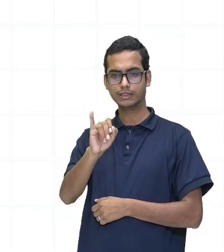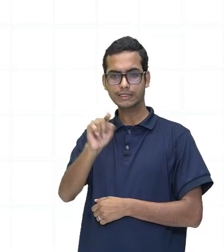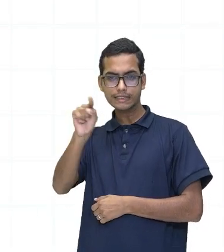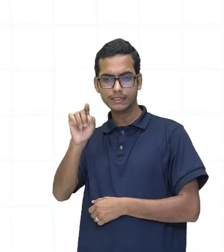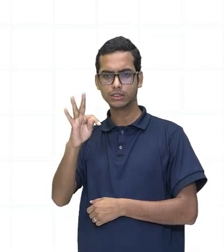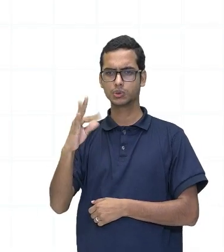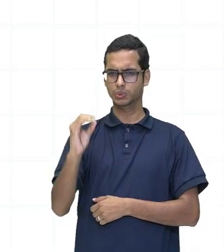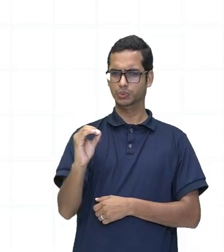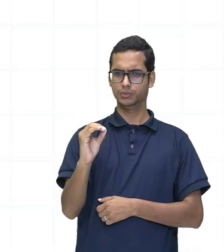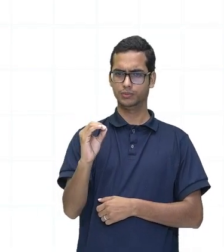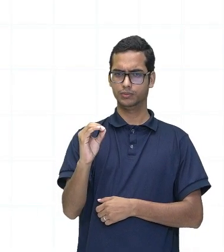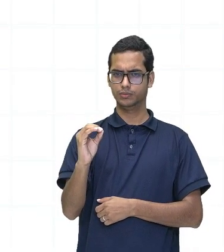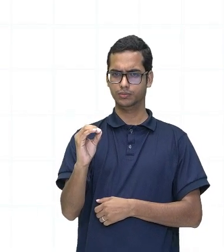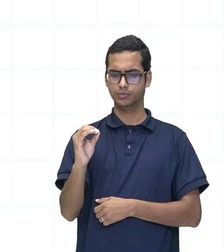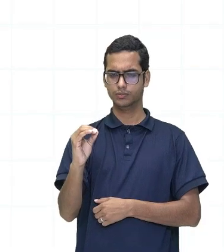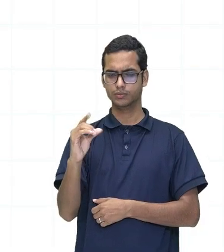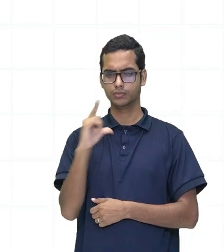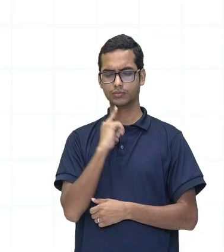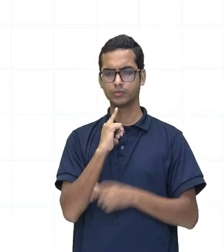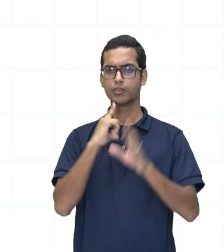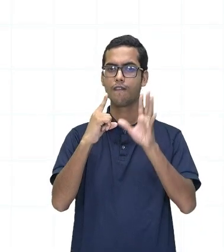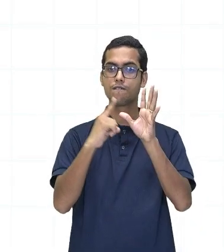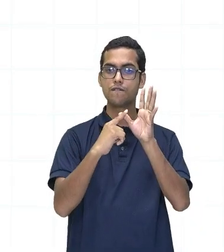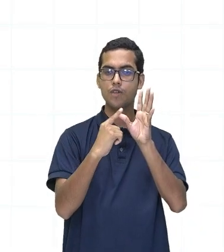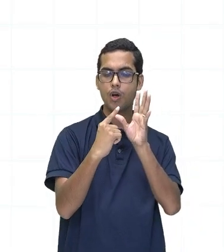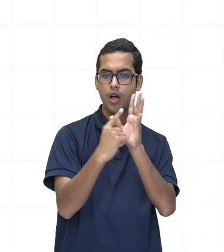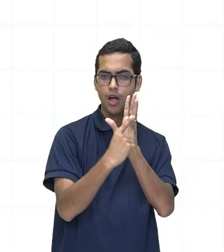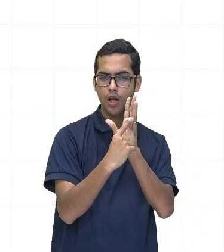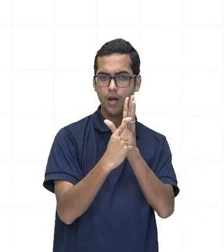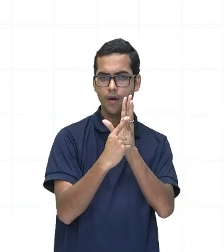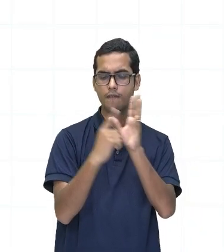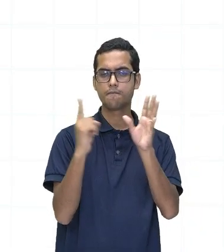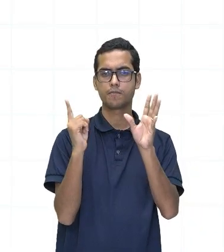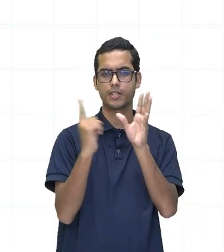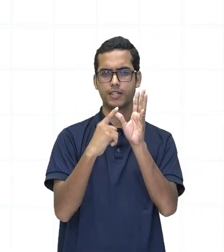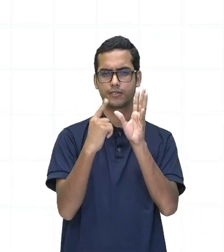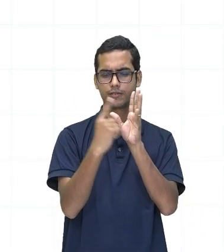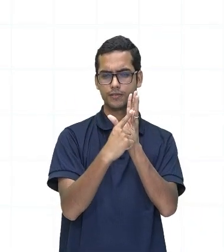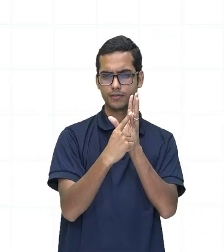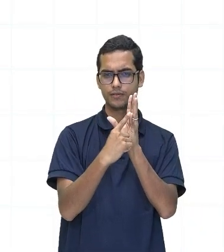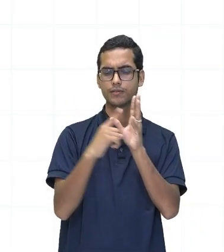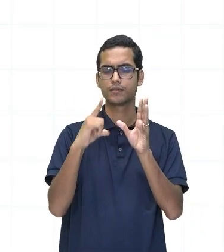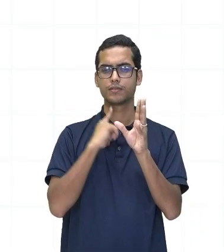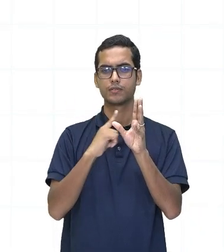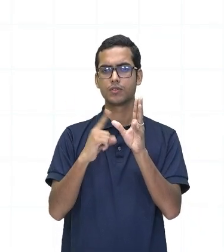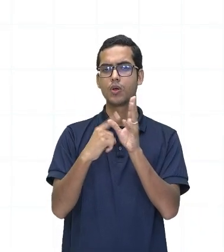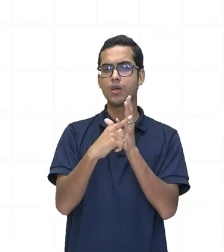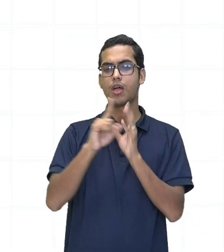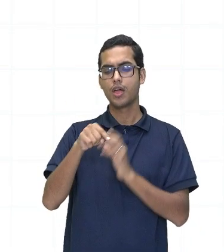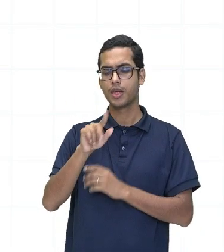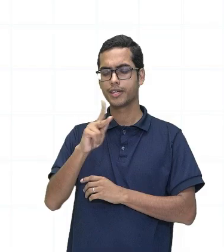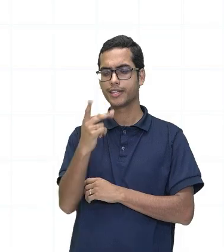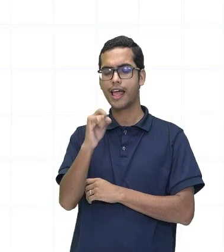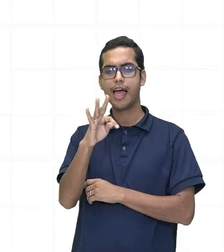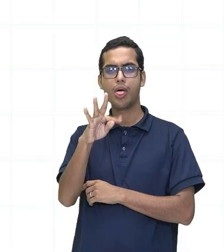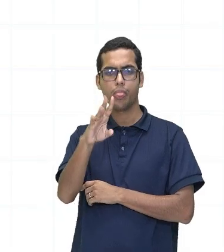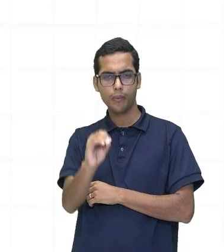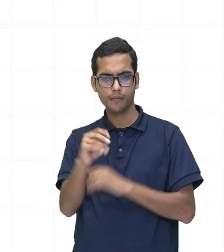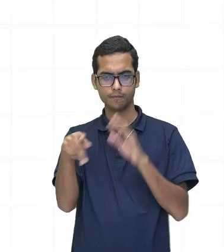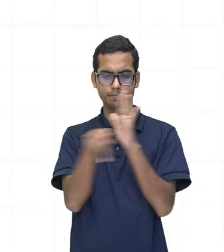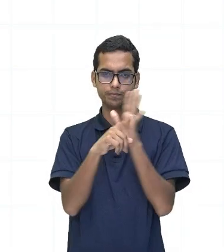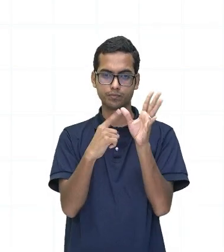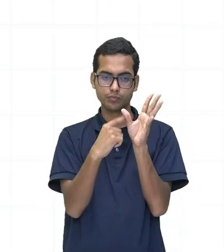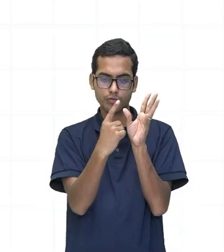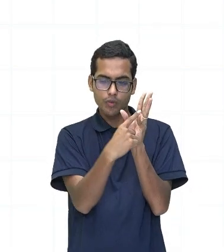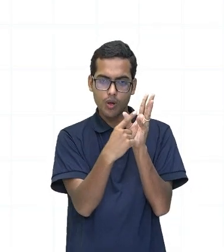encontro vocálico. E esse encontro é um hiato. Por quê? Lembrando que encontro vocálico é encontro de vogais pronunciadas,